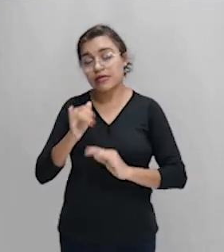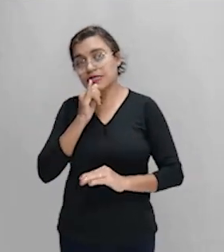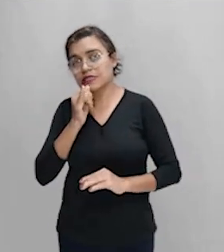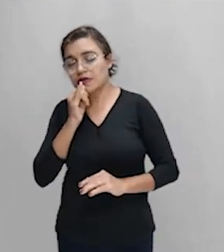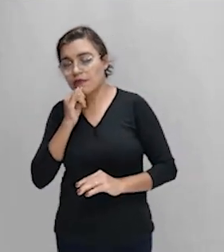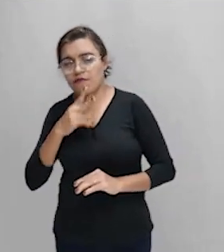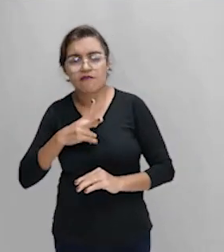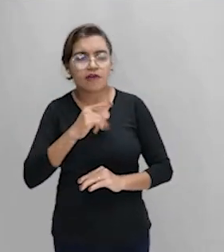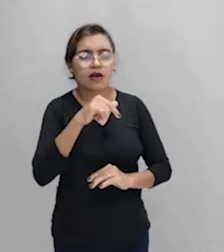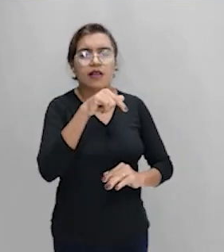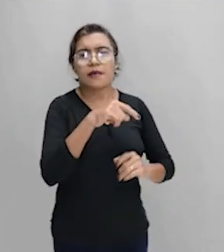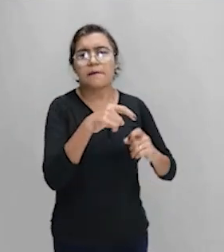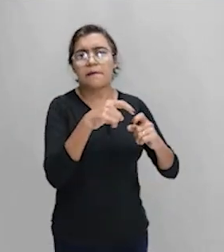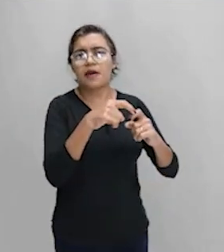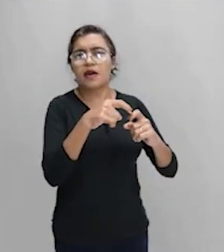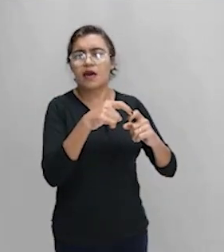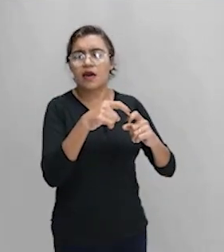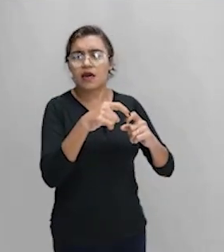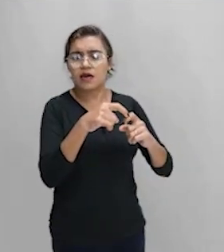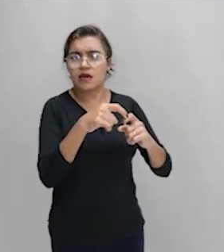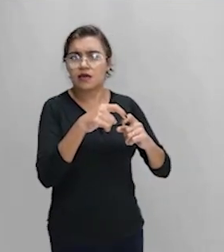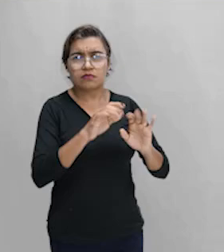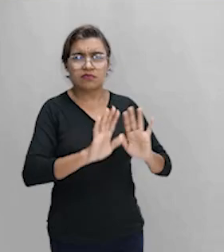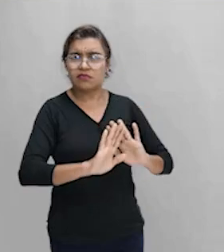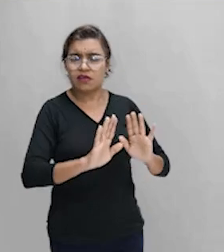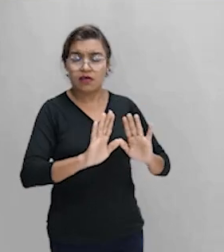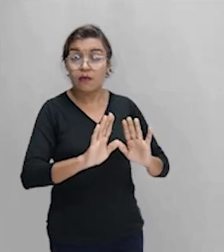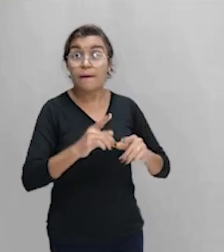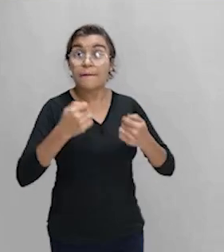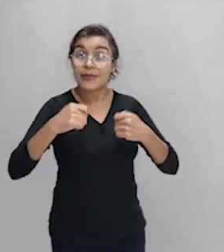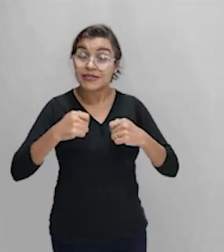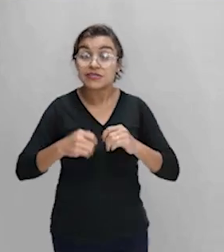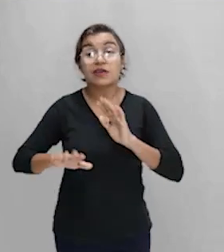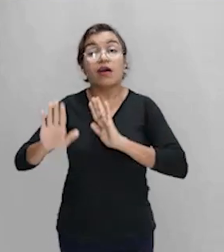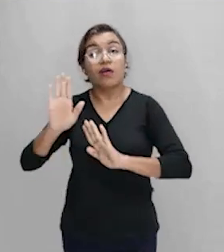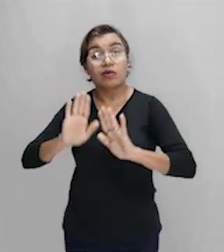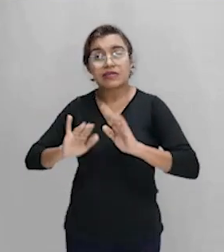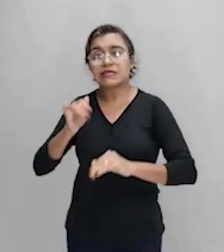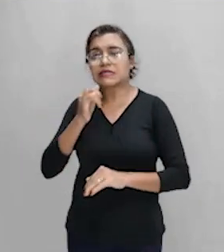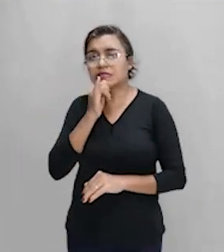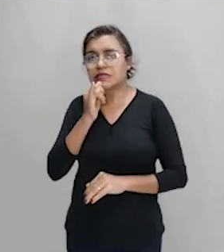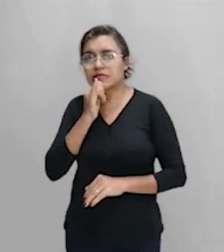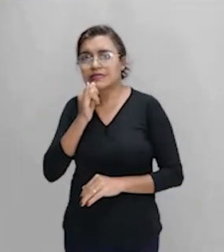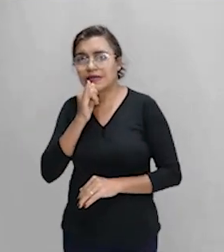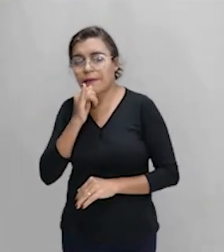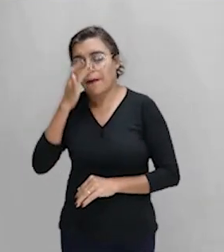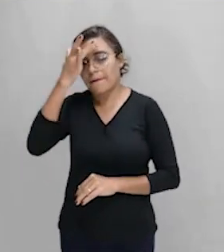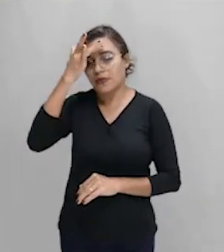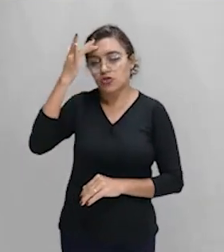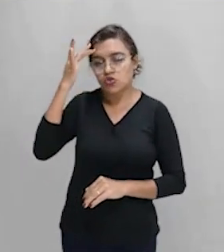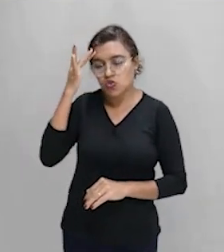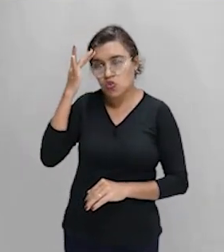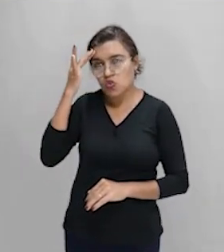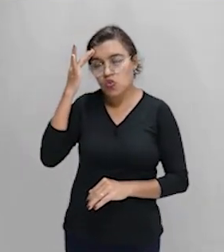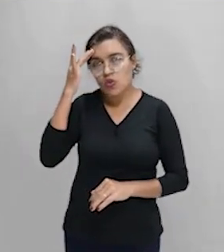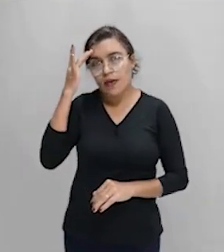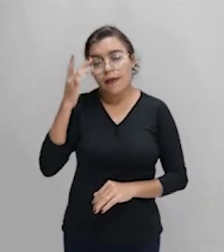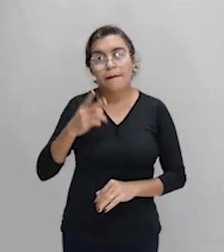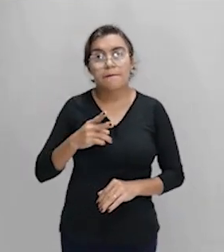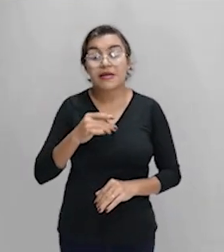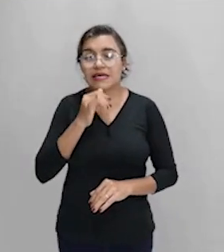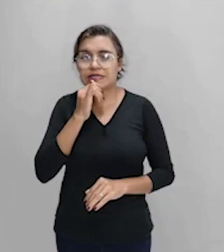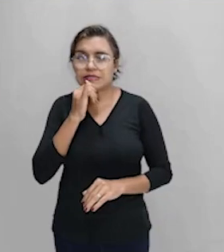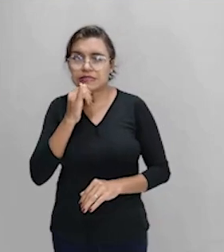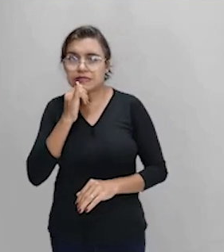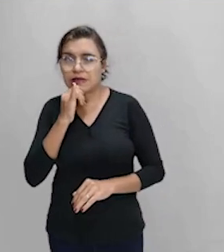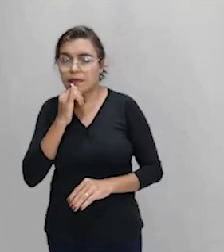médico, entregue ao DM, como fala-se aí na gíria dos esportes. Então, o indivíduo, quanto menos ele frequenta o departamento médico, melhor para a saúde